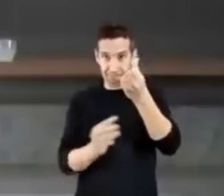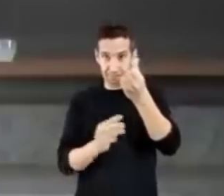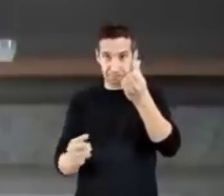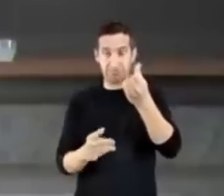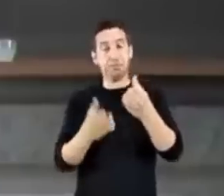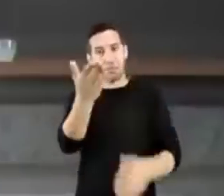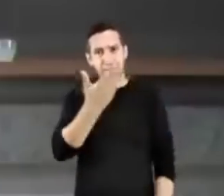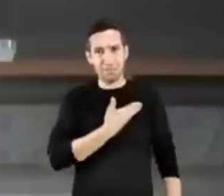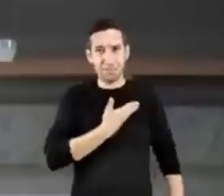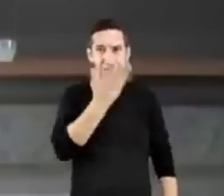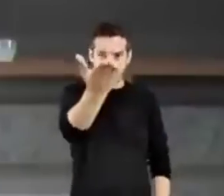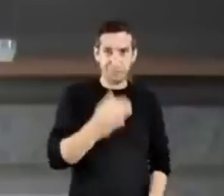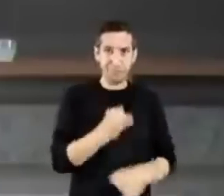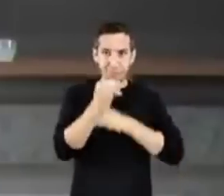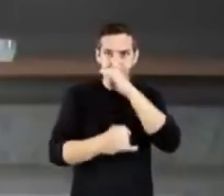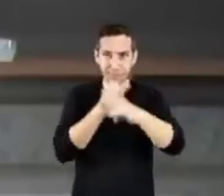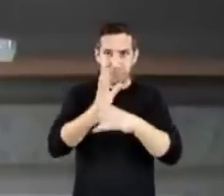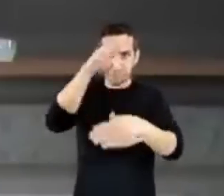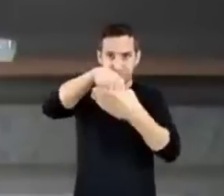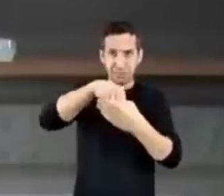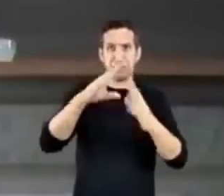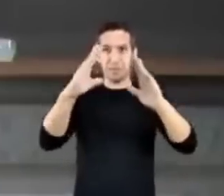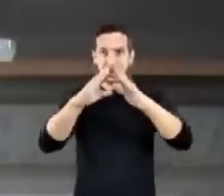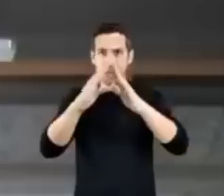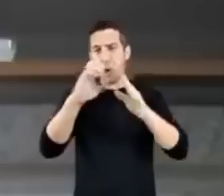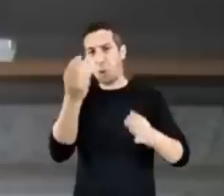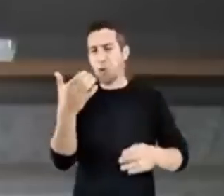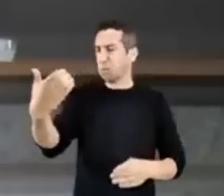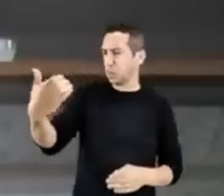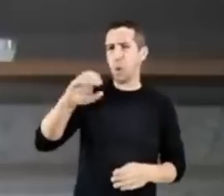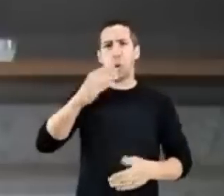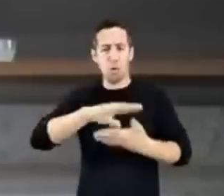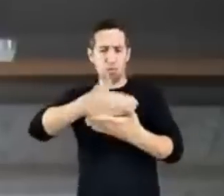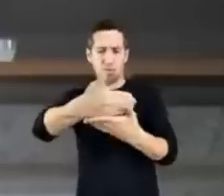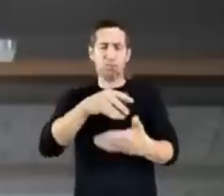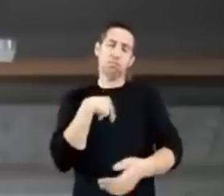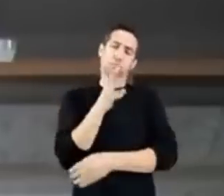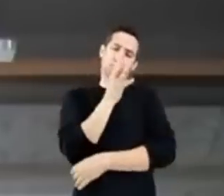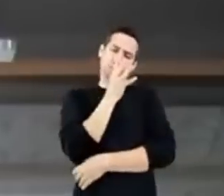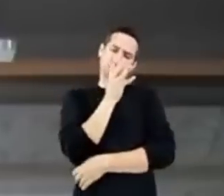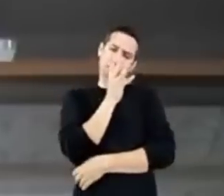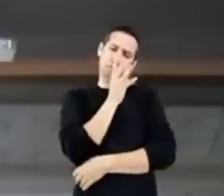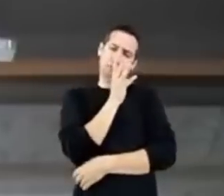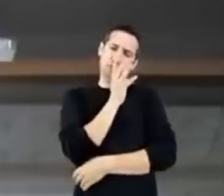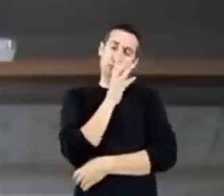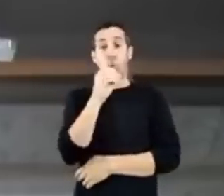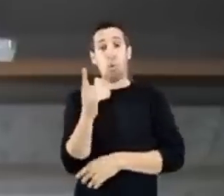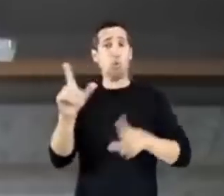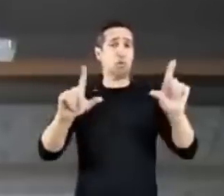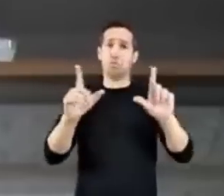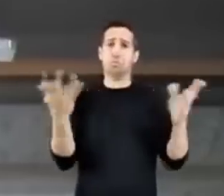Internauta atenção você que está vendo a gente agora pelo celular ou pelo computador ou pela televisão ou de outra